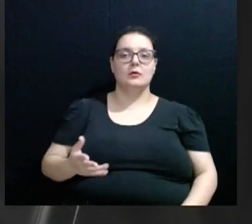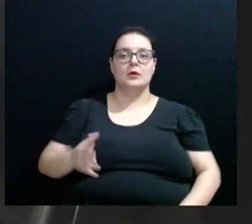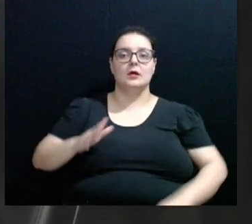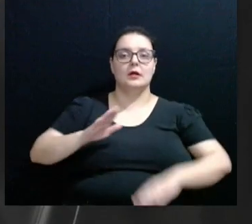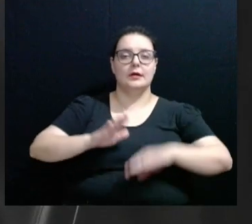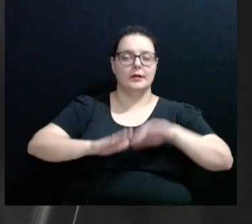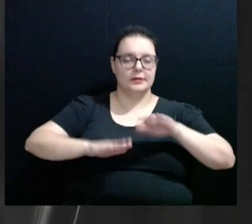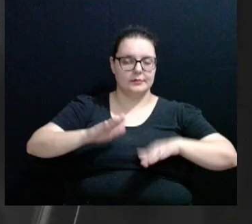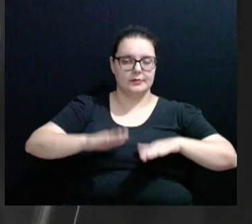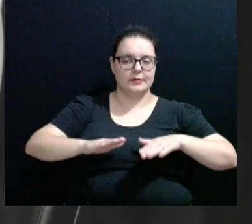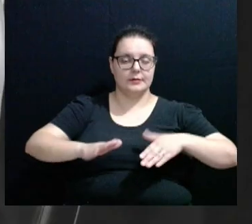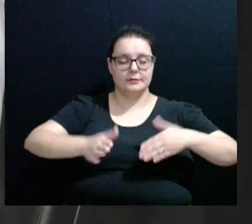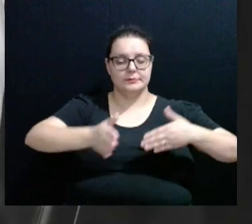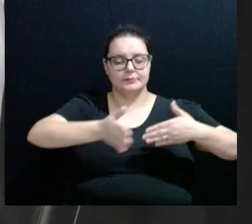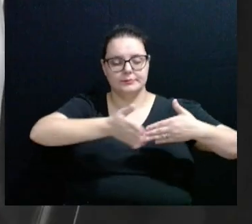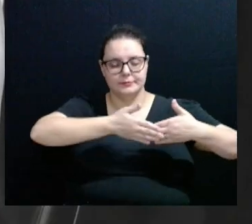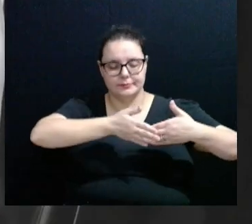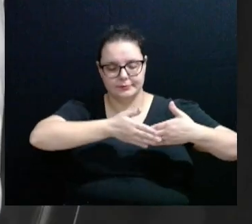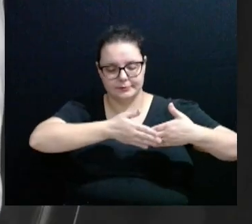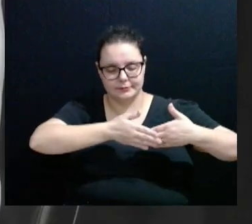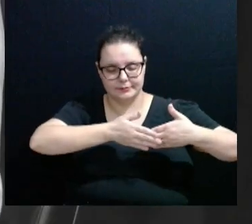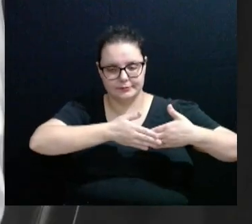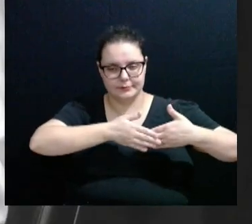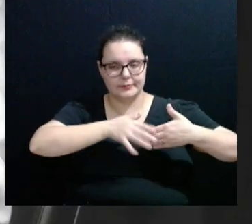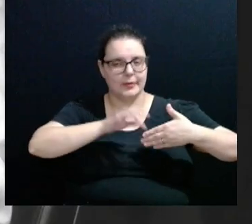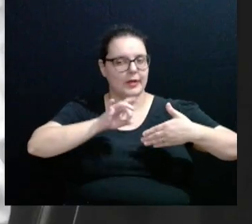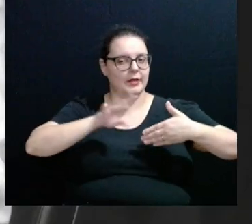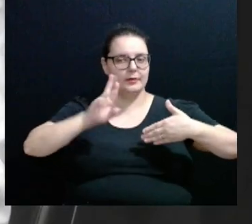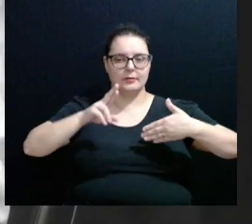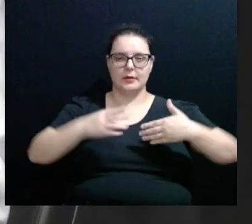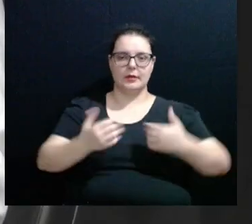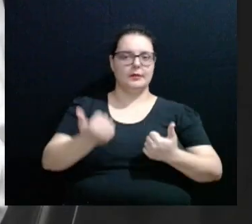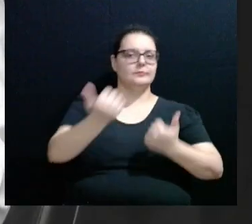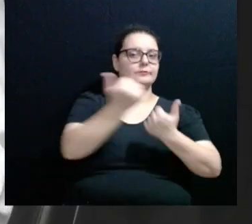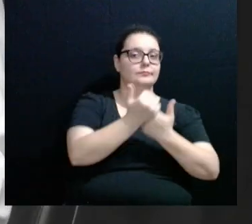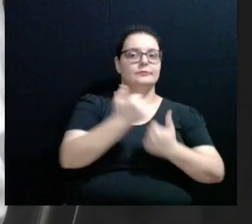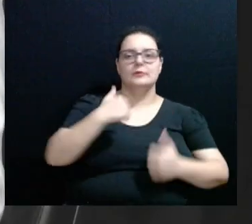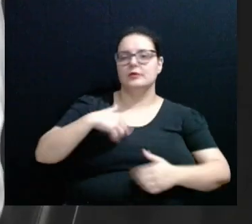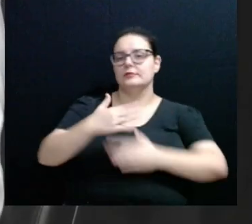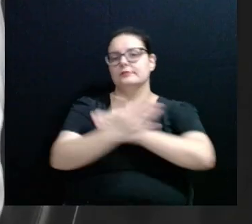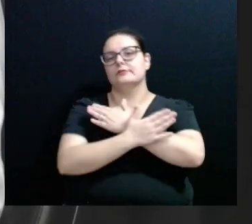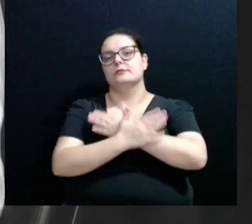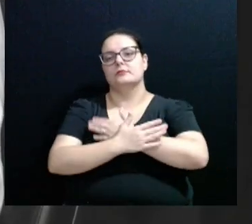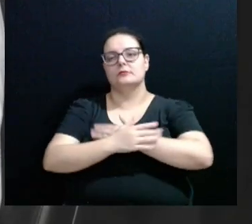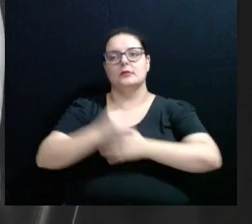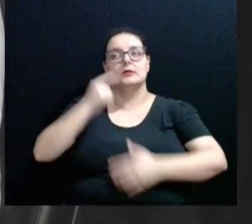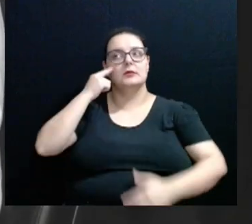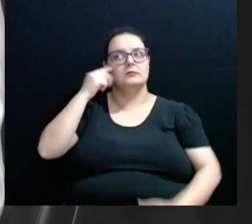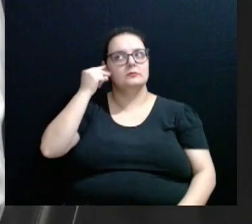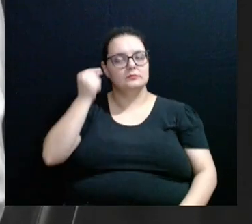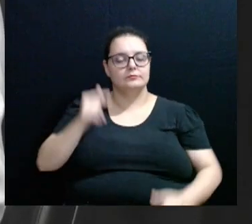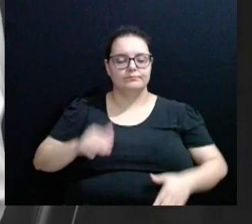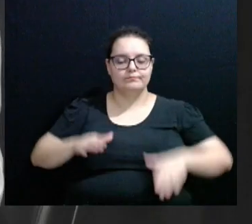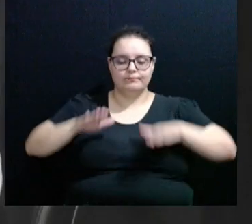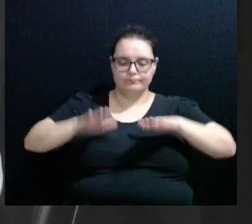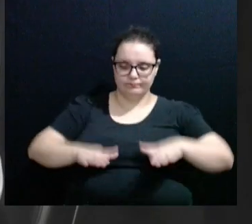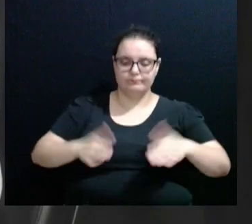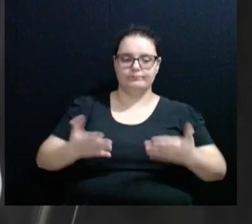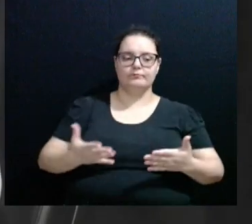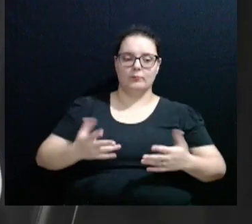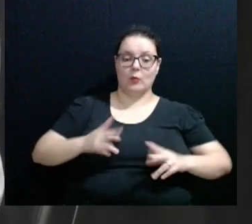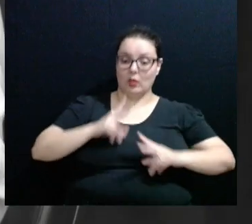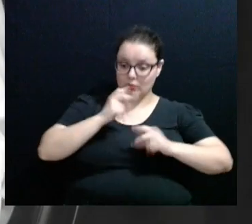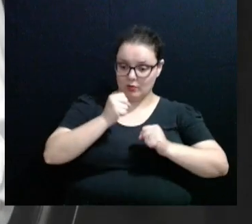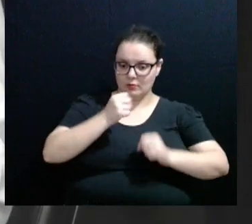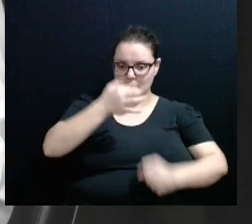costas são só por conta do cargo, e isso me ajudou muito a colocar o pé no chão. Tá. Porque quando a gente é